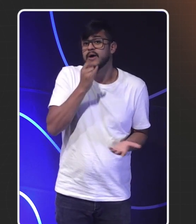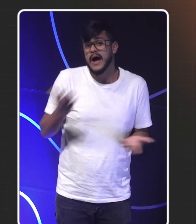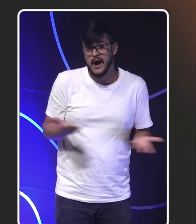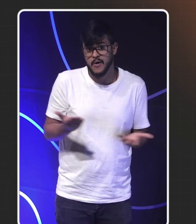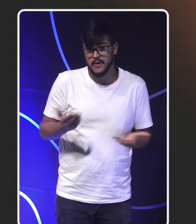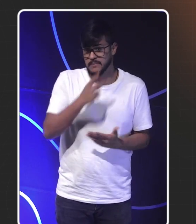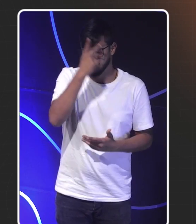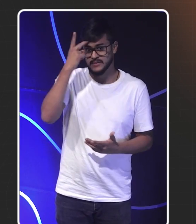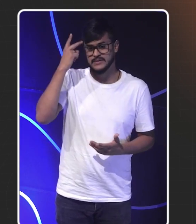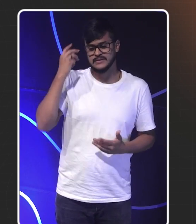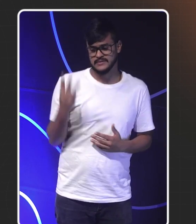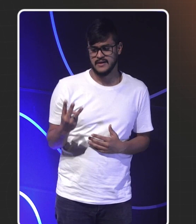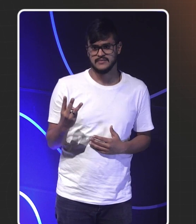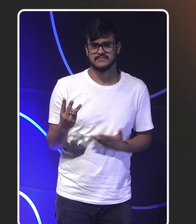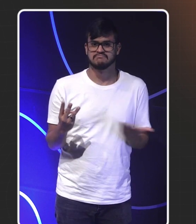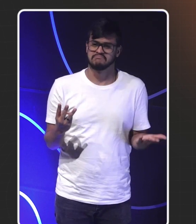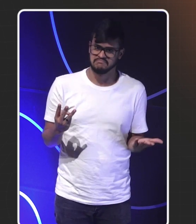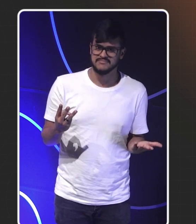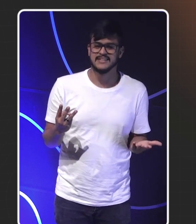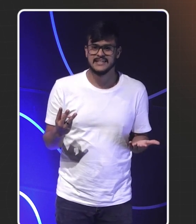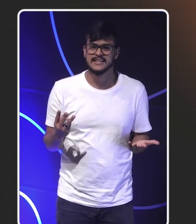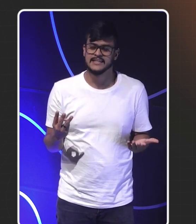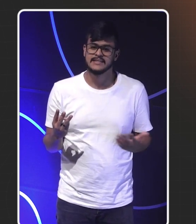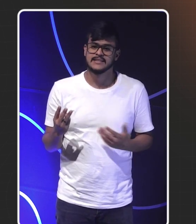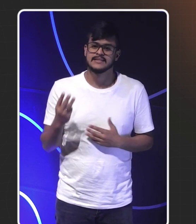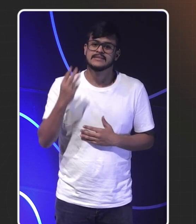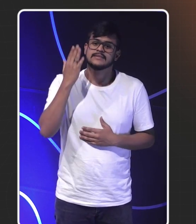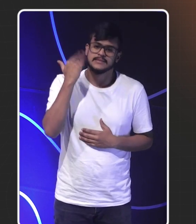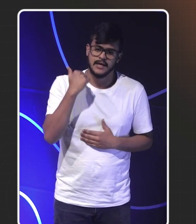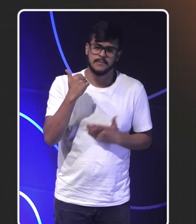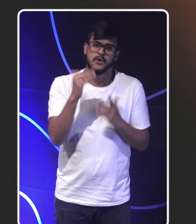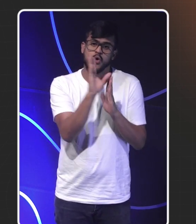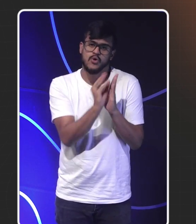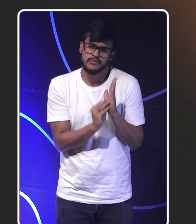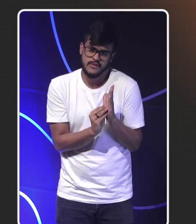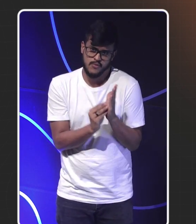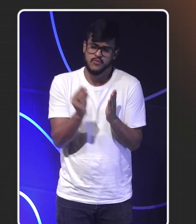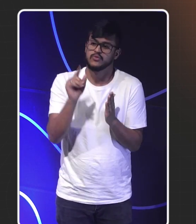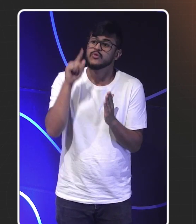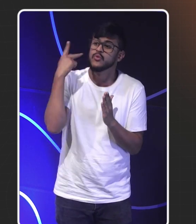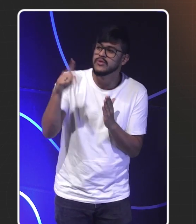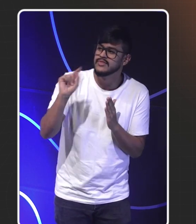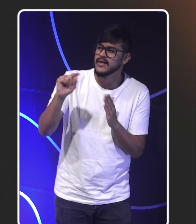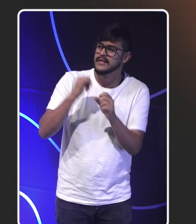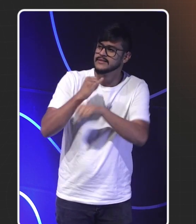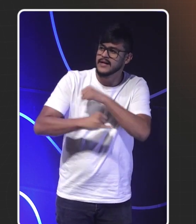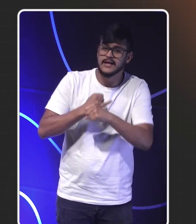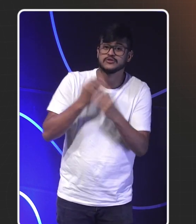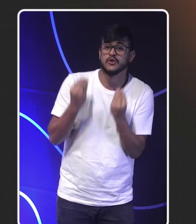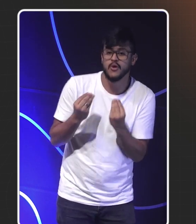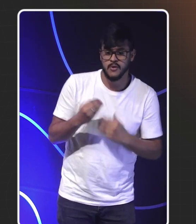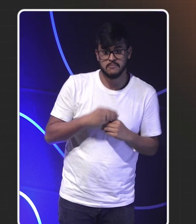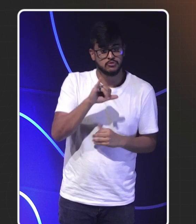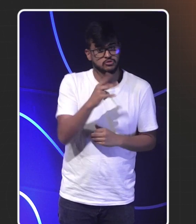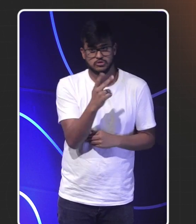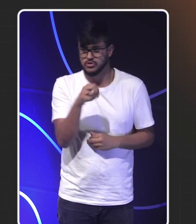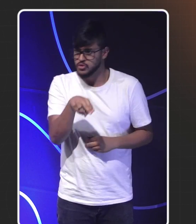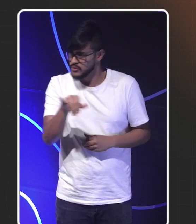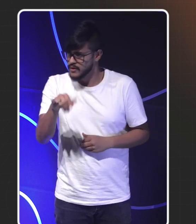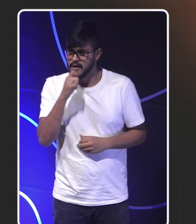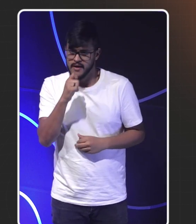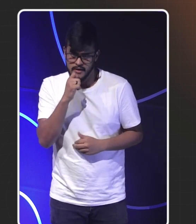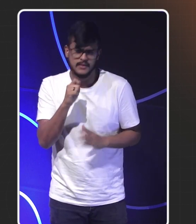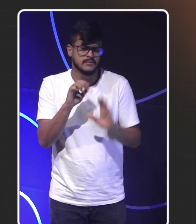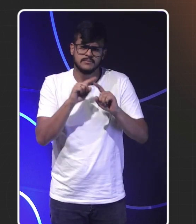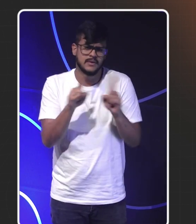Esse número não se reflete aqui, porque o Dudu e a Ana já vivem do conteúdo que eles fazem na internet. O Johnny não 100% ainda, isso não reflete aqui,